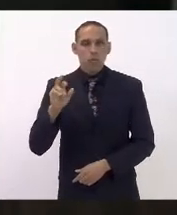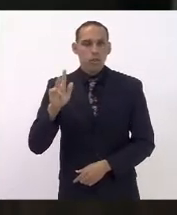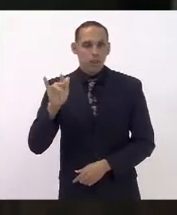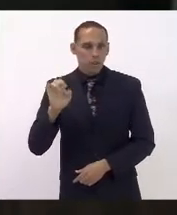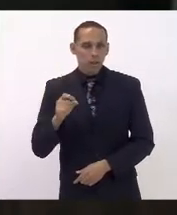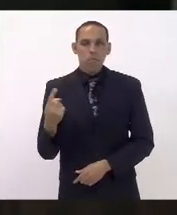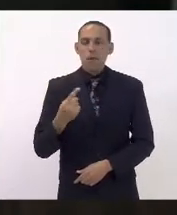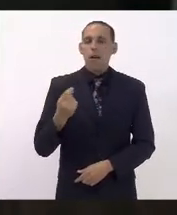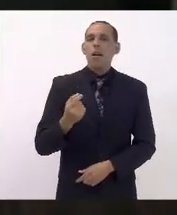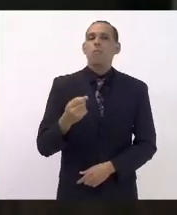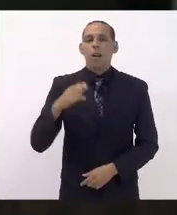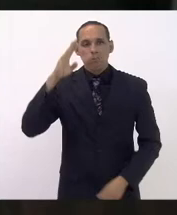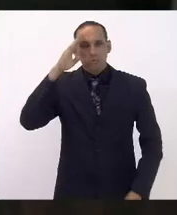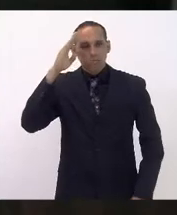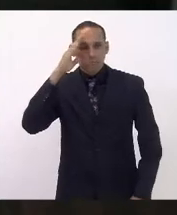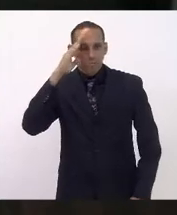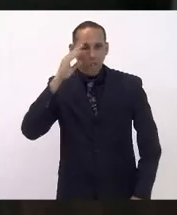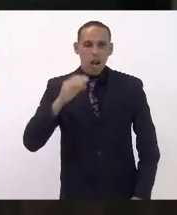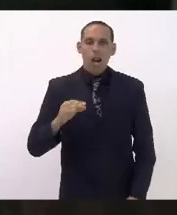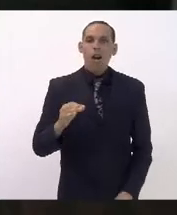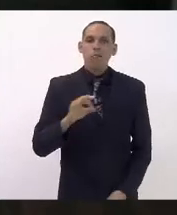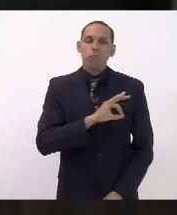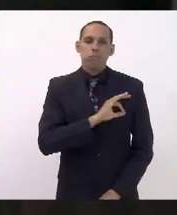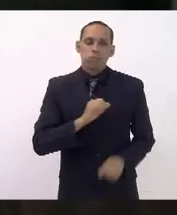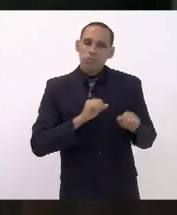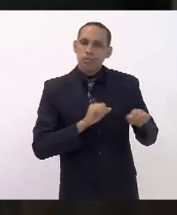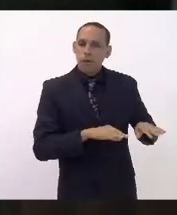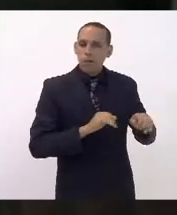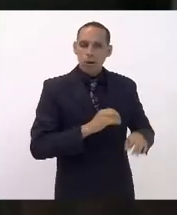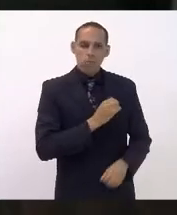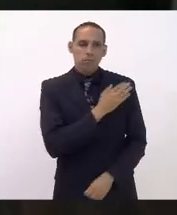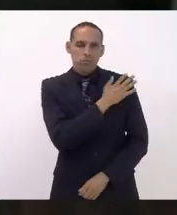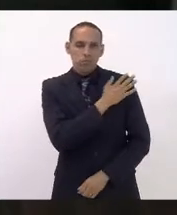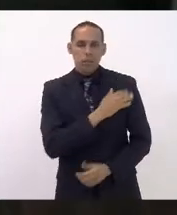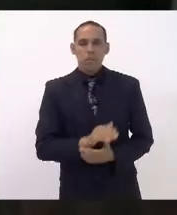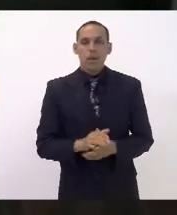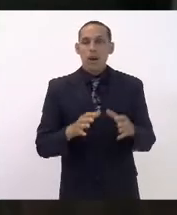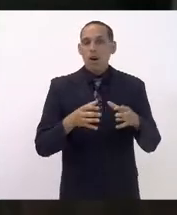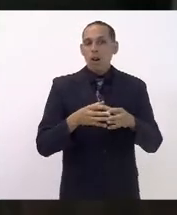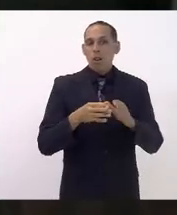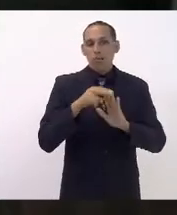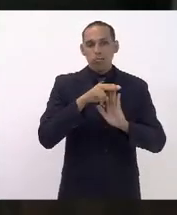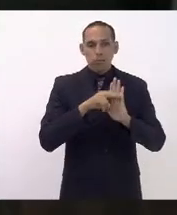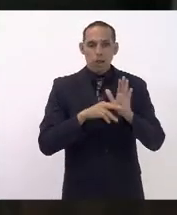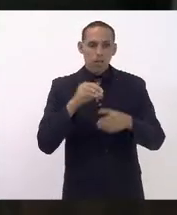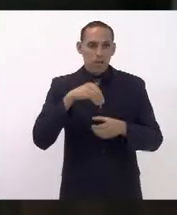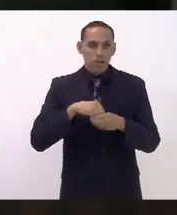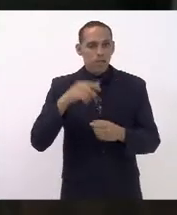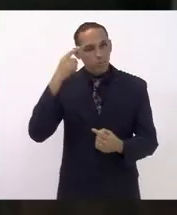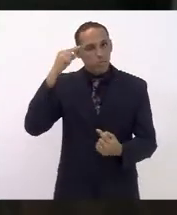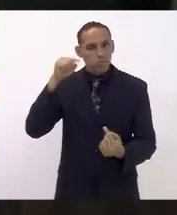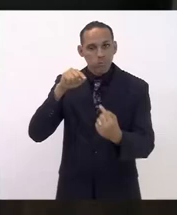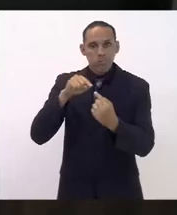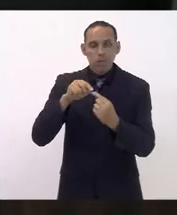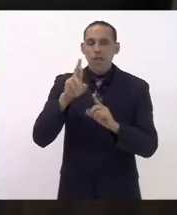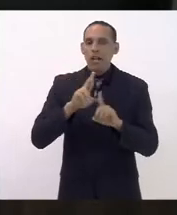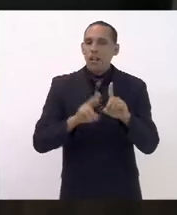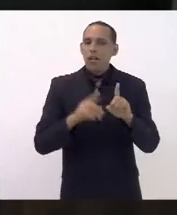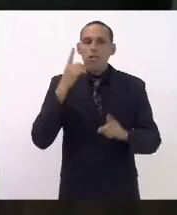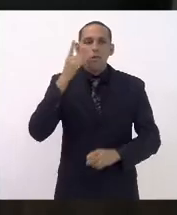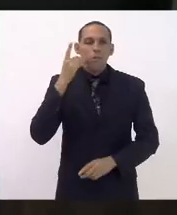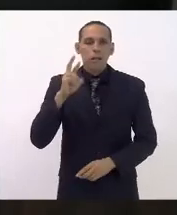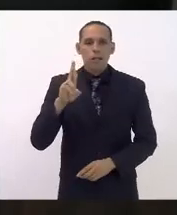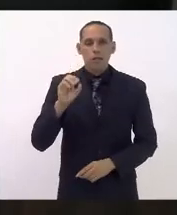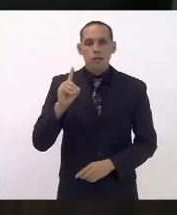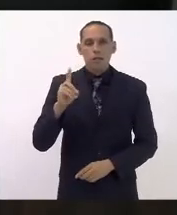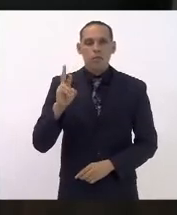sargento da Polícia Militar do Estado do Rio de Janeiro. Parecer da Comissão de Normas Internas e Proporções Externas, favorável, relator, deputado